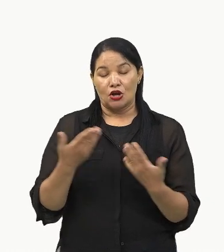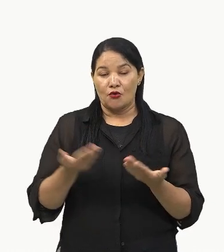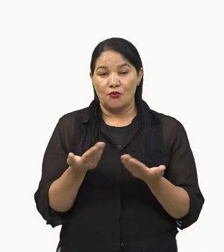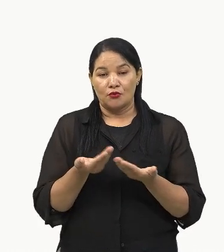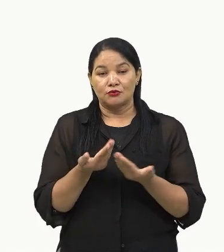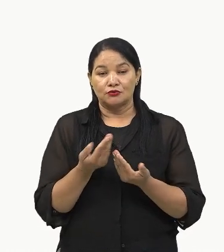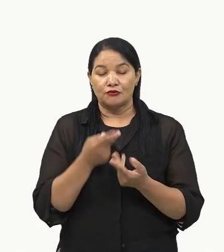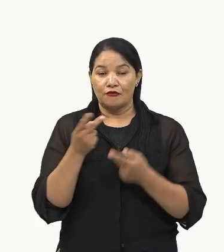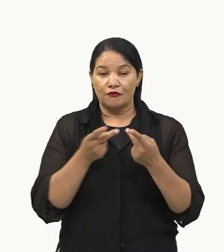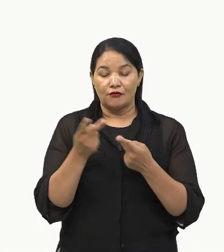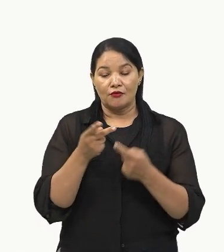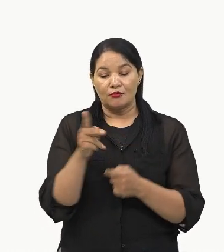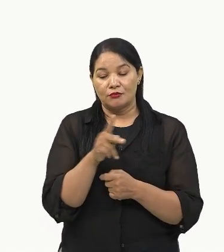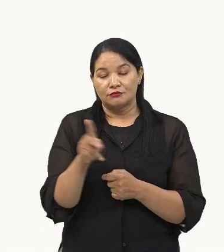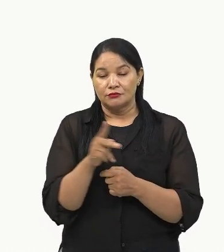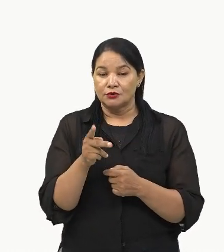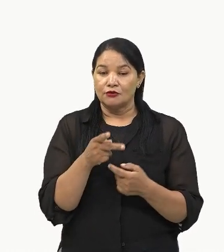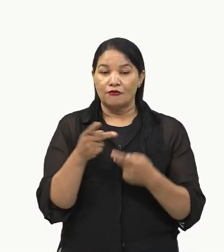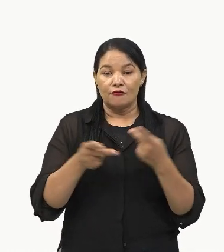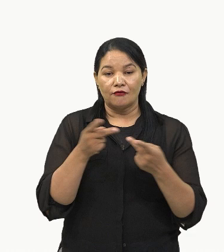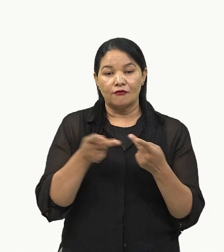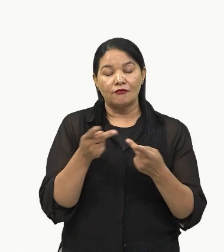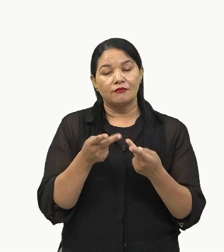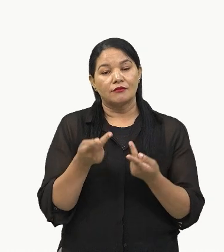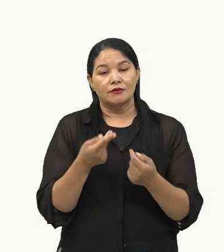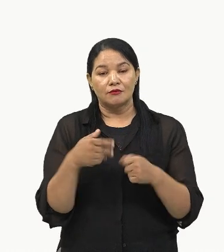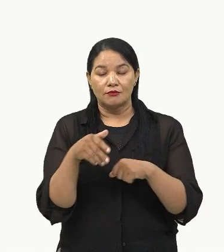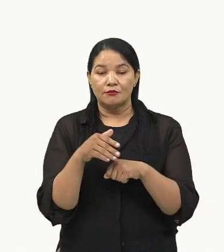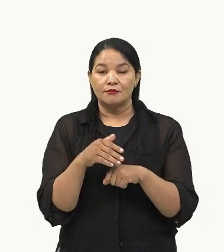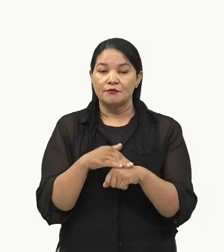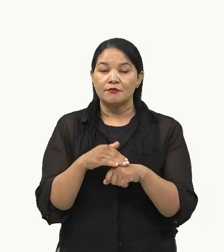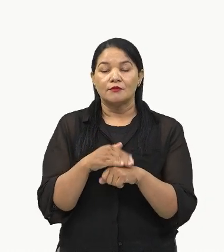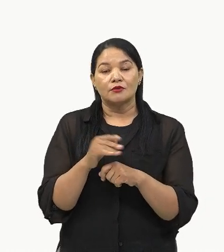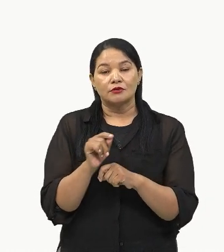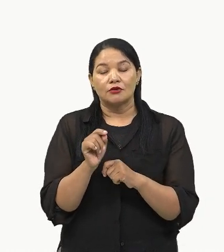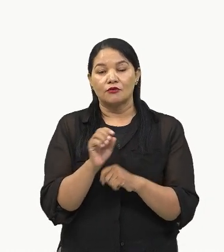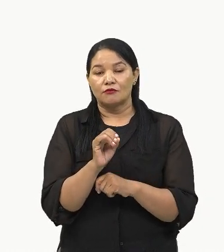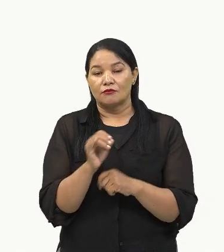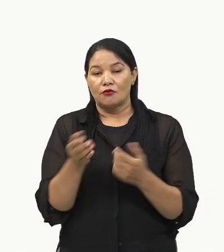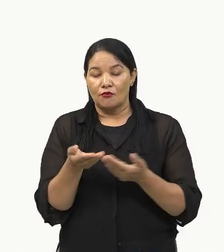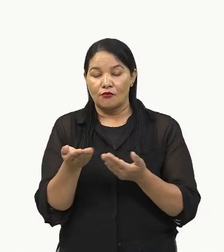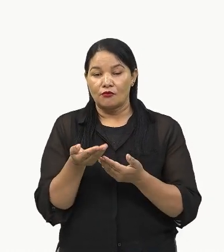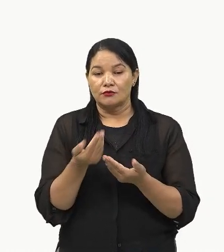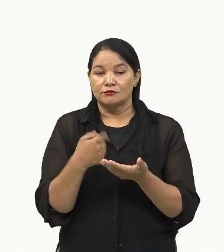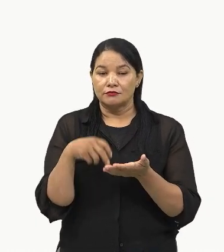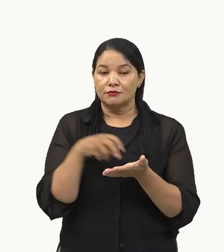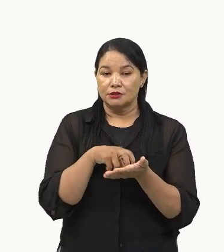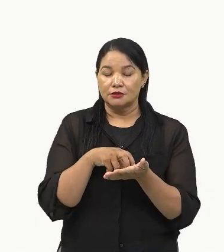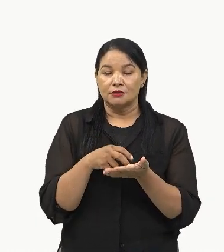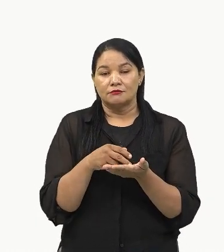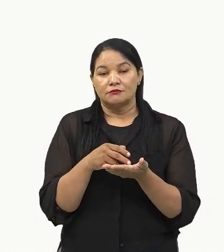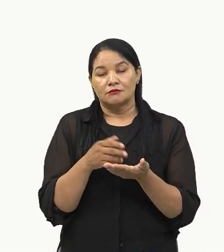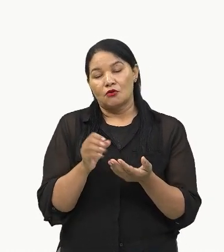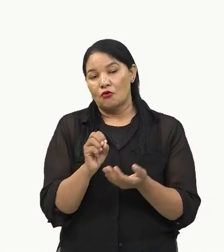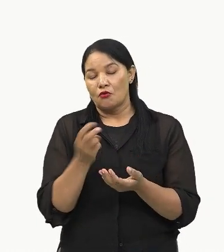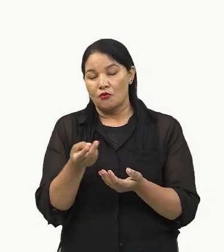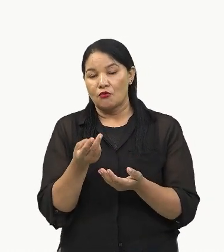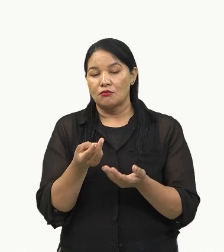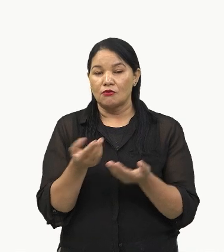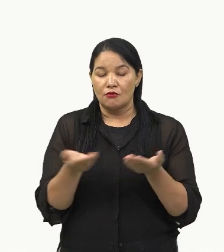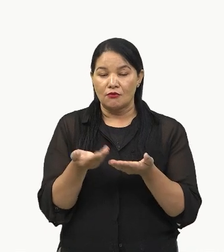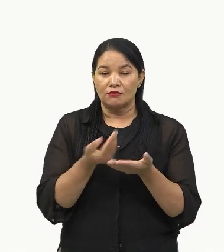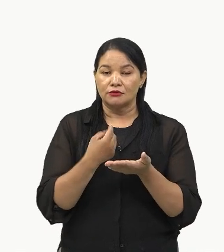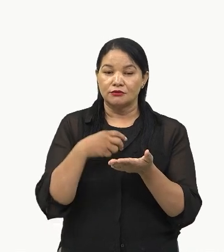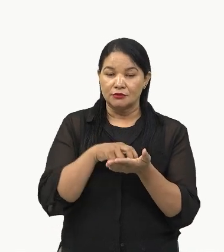aí, um passado bem perto agora desse momento em que eu estou falando. Hoje por la mañana, eu he dicho, ou eu he visto a mi profe. Eu